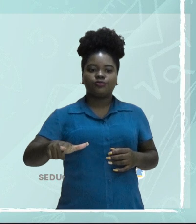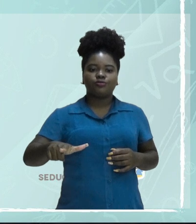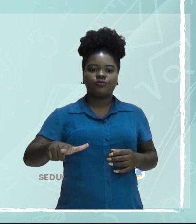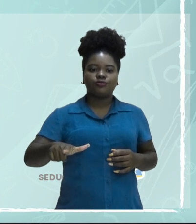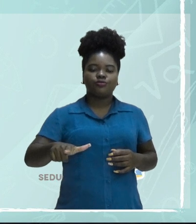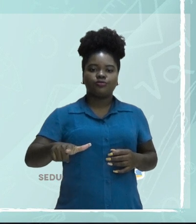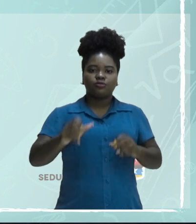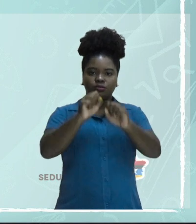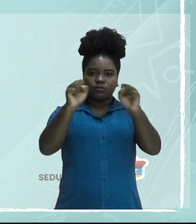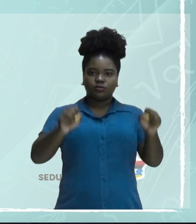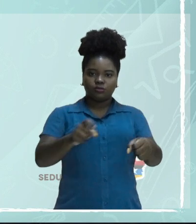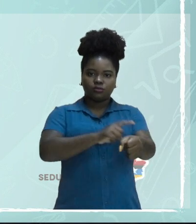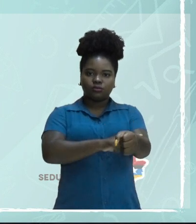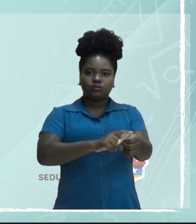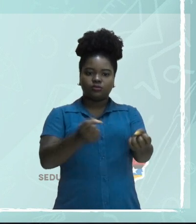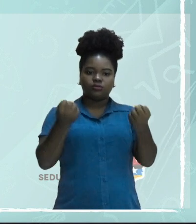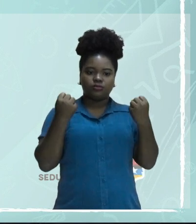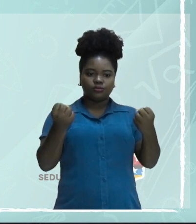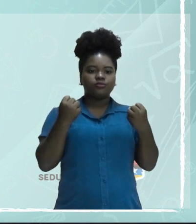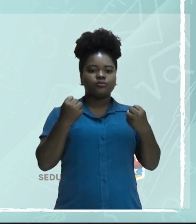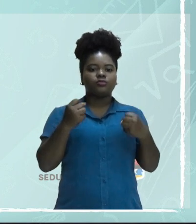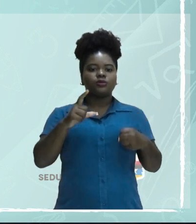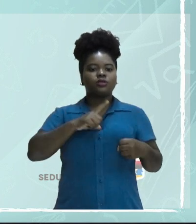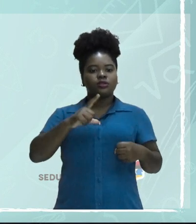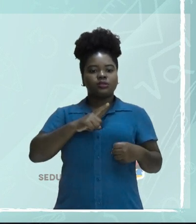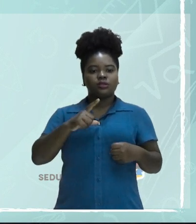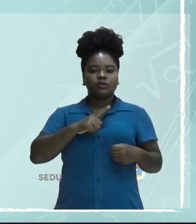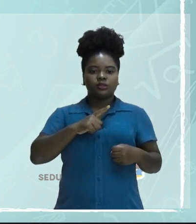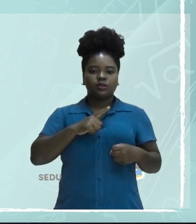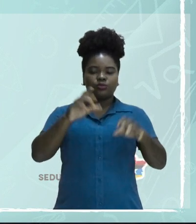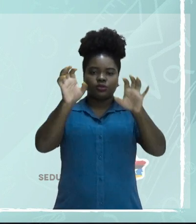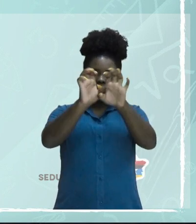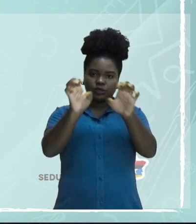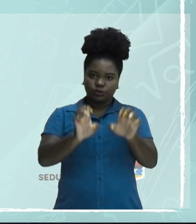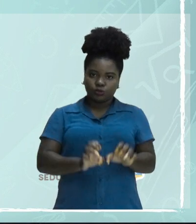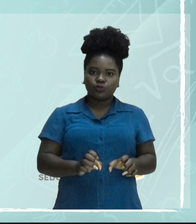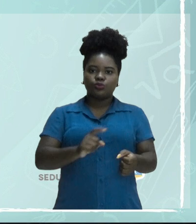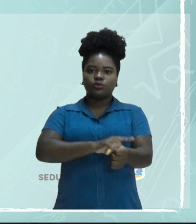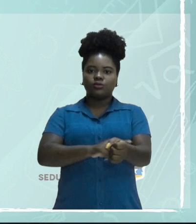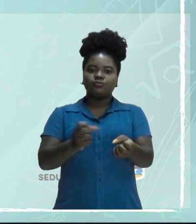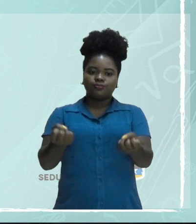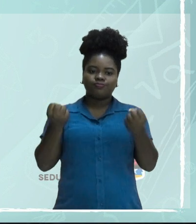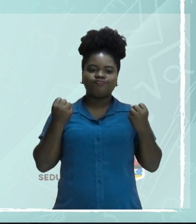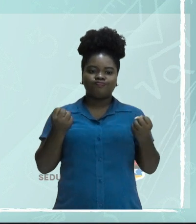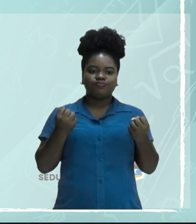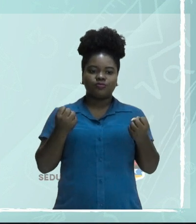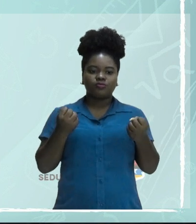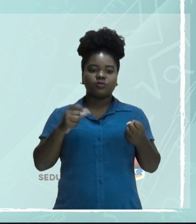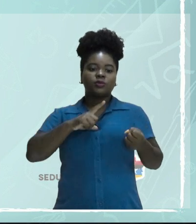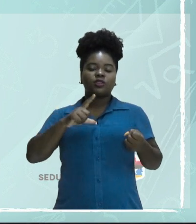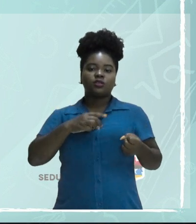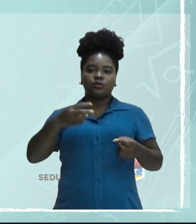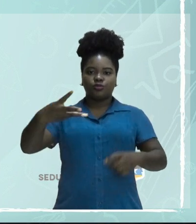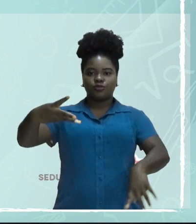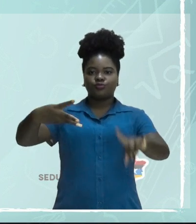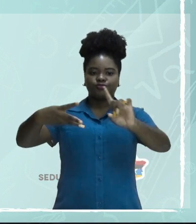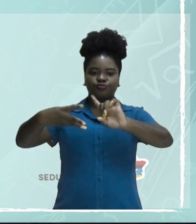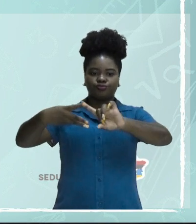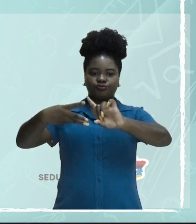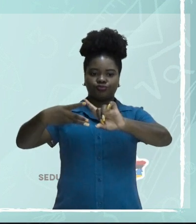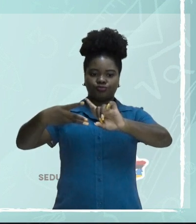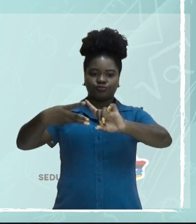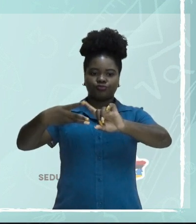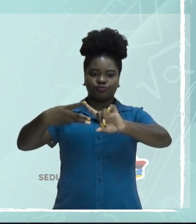três. Endomício, que é um fino revestimento de tecido conjuntivo, que penetra no interior de cada fascículo e separa as